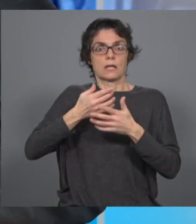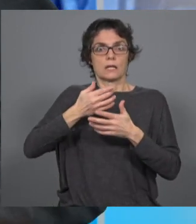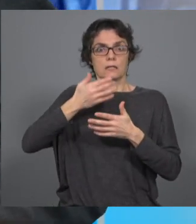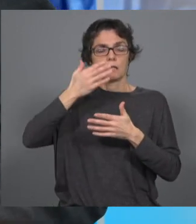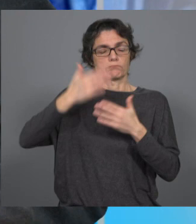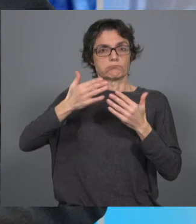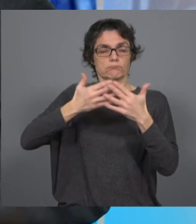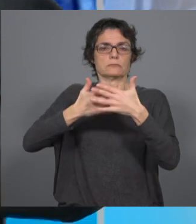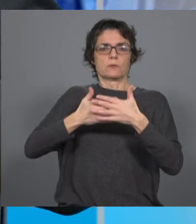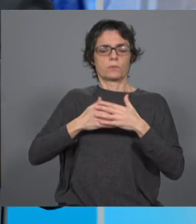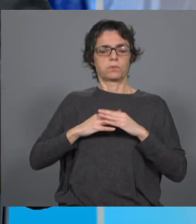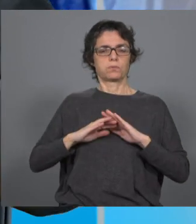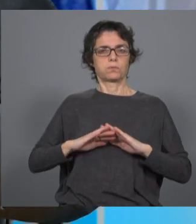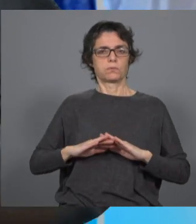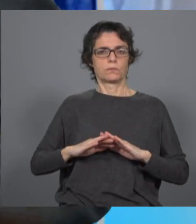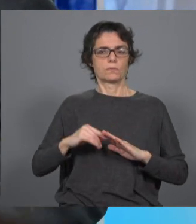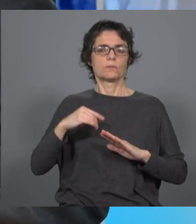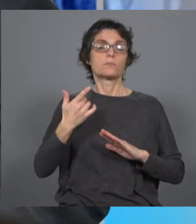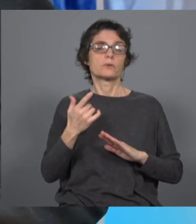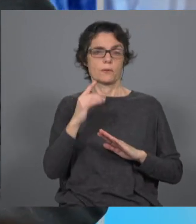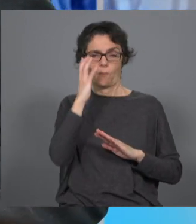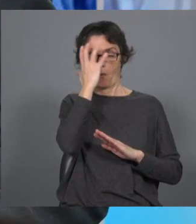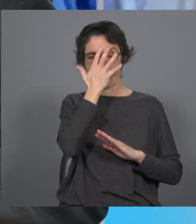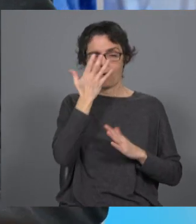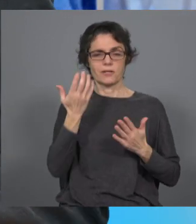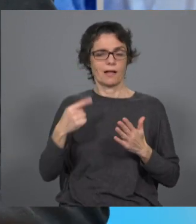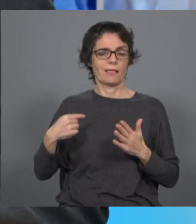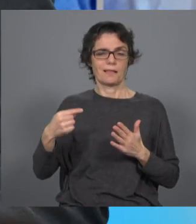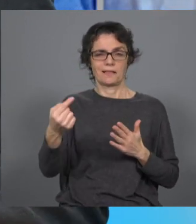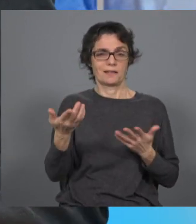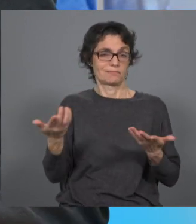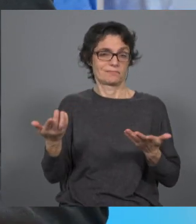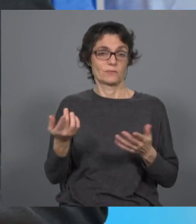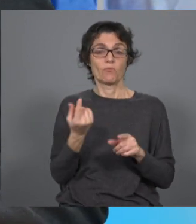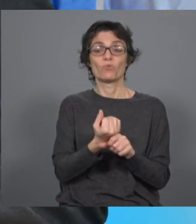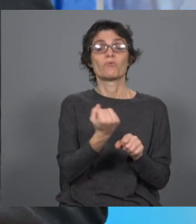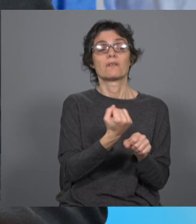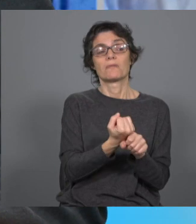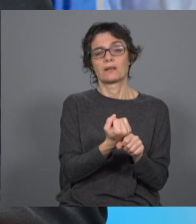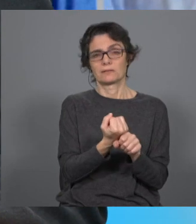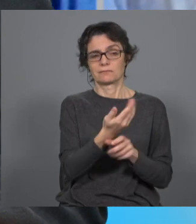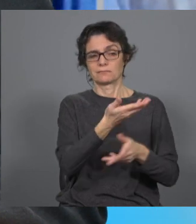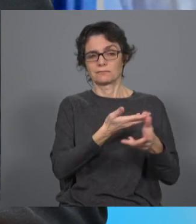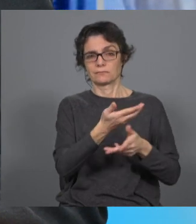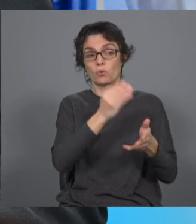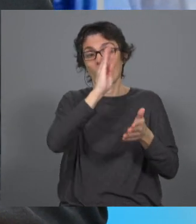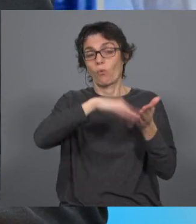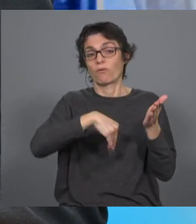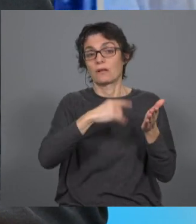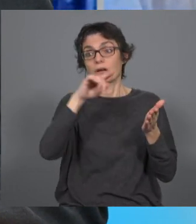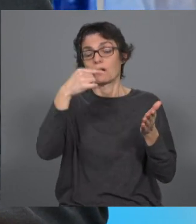boa relação com os colegas de trabalho, com o patrão, por aí adiante. Só que essa máscara, quando é usada de uma